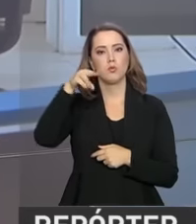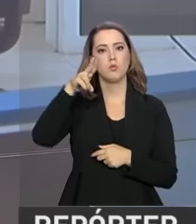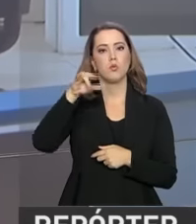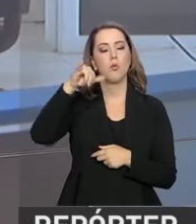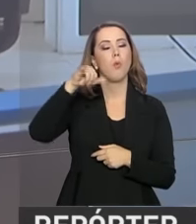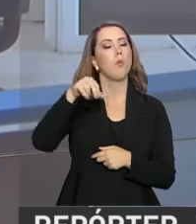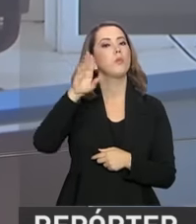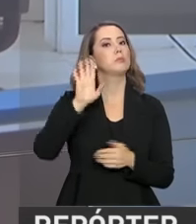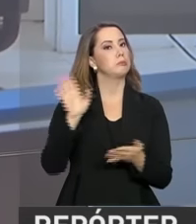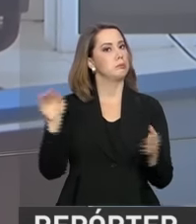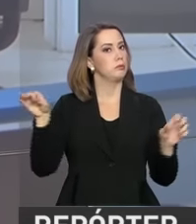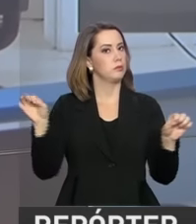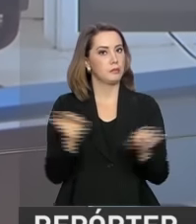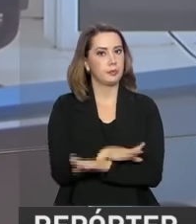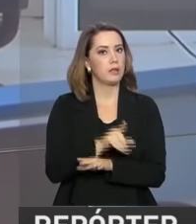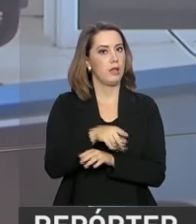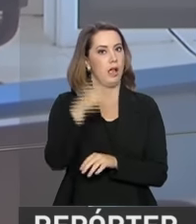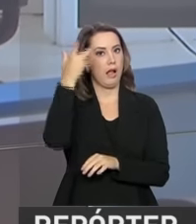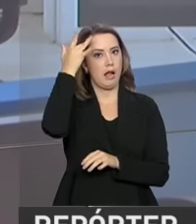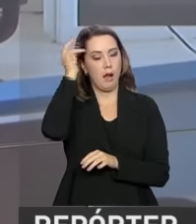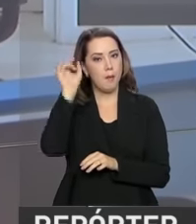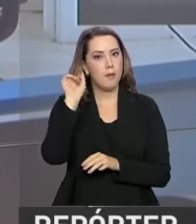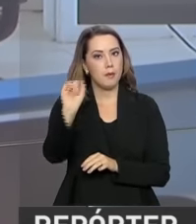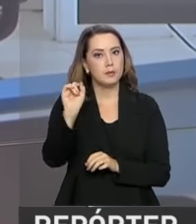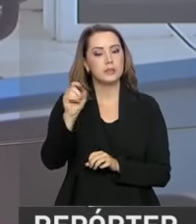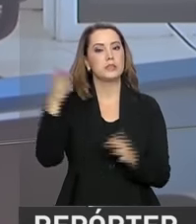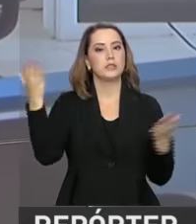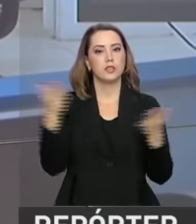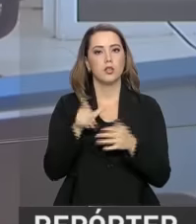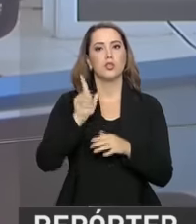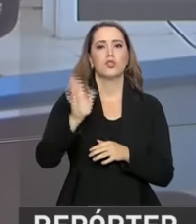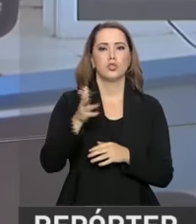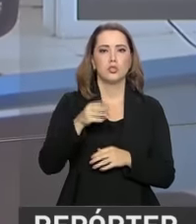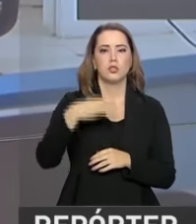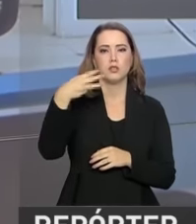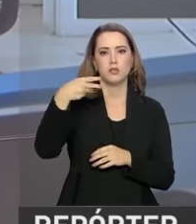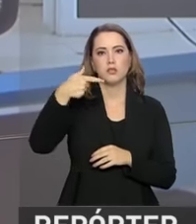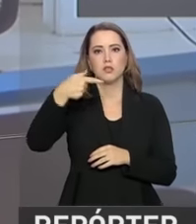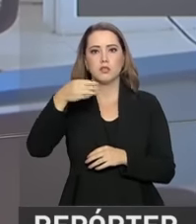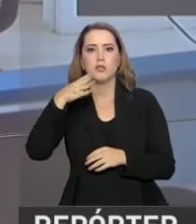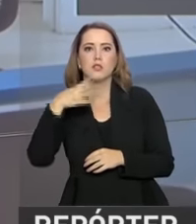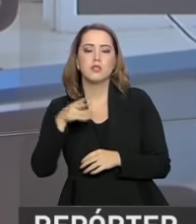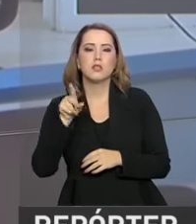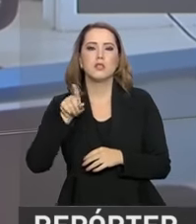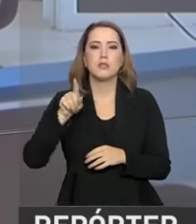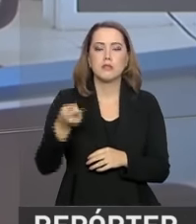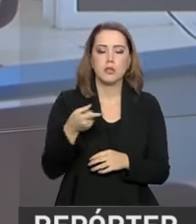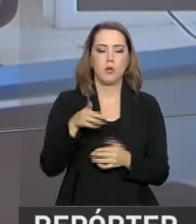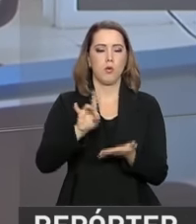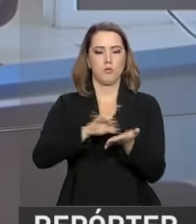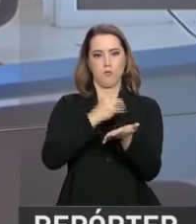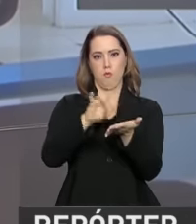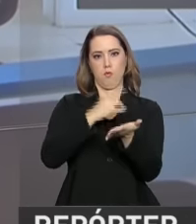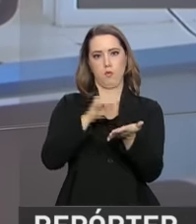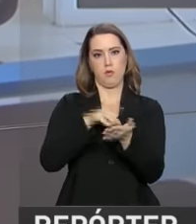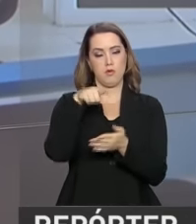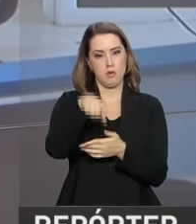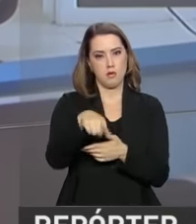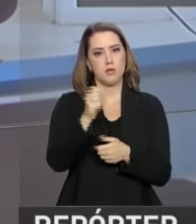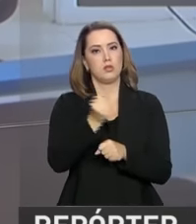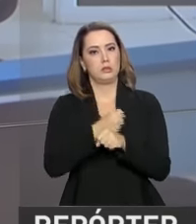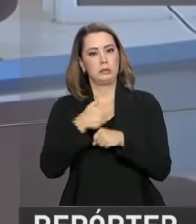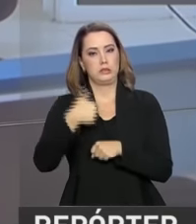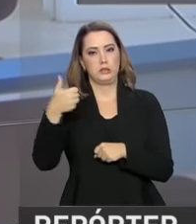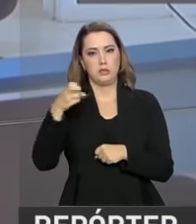proni registra mais de 374 mais de 374.000 inscritos nesta edição o programa